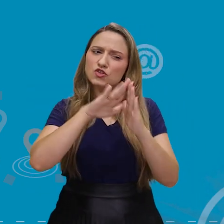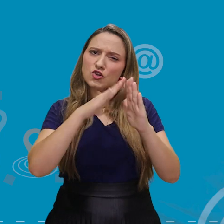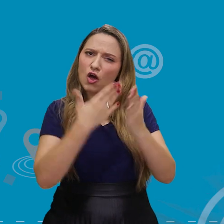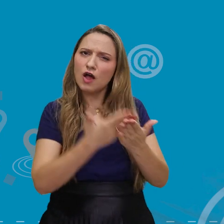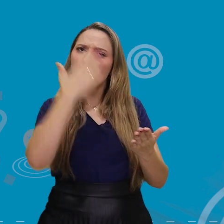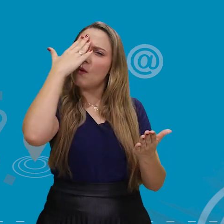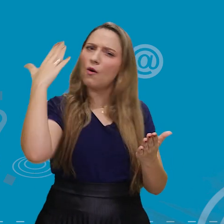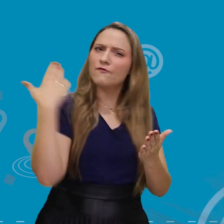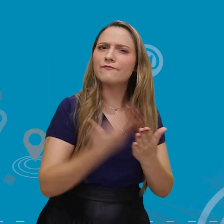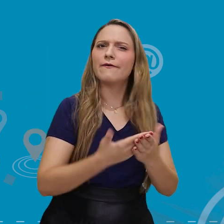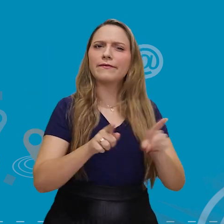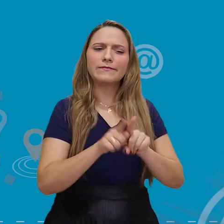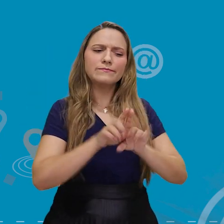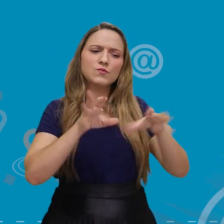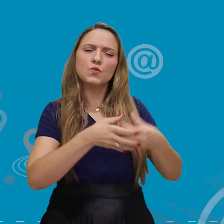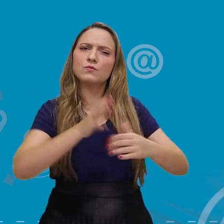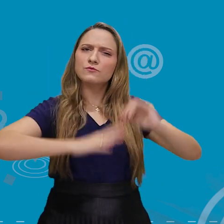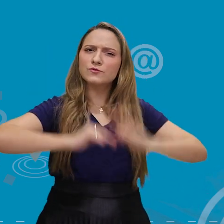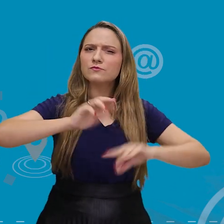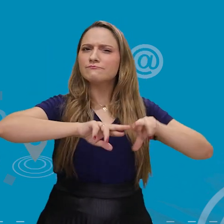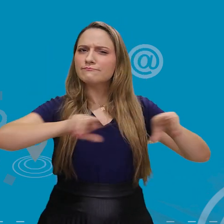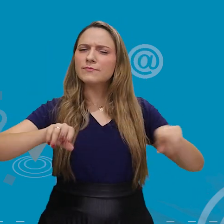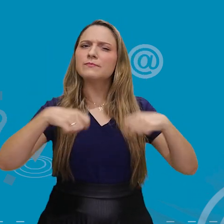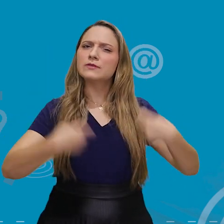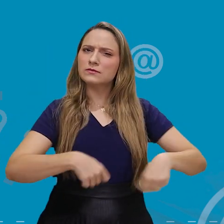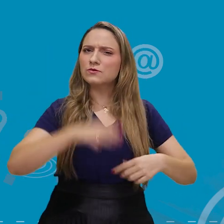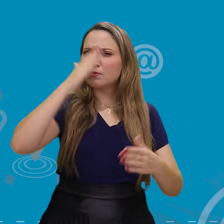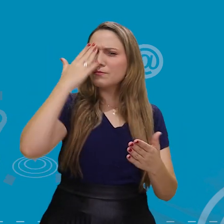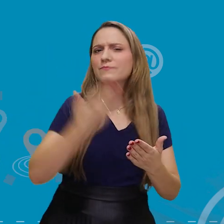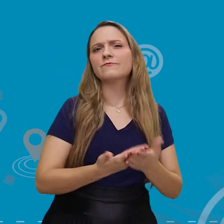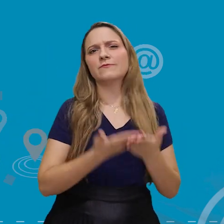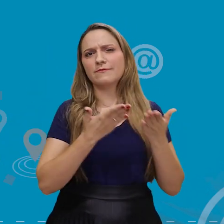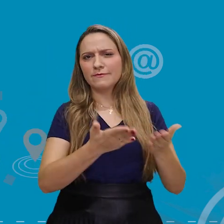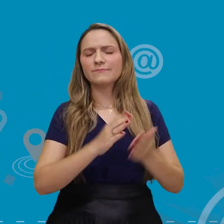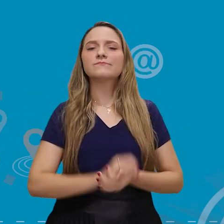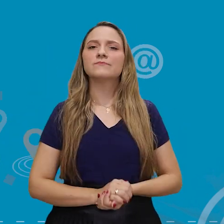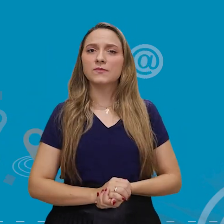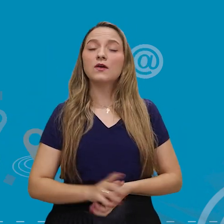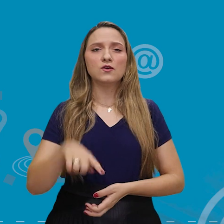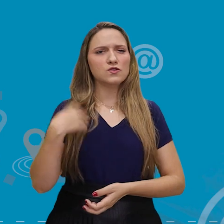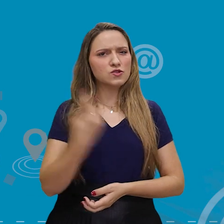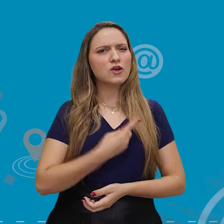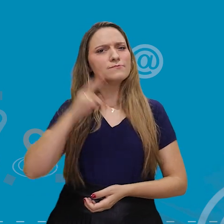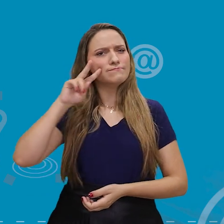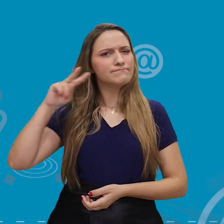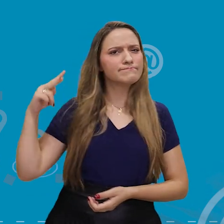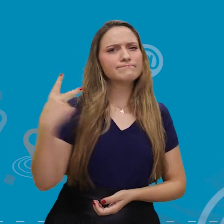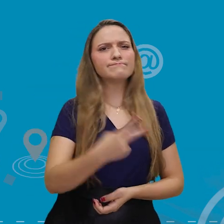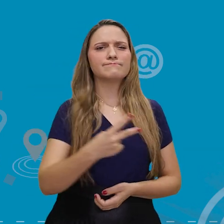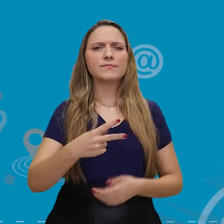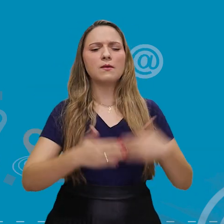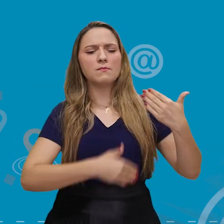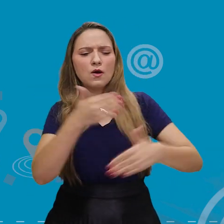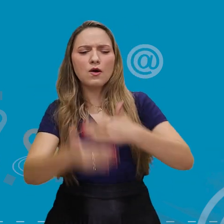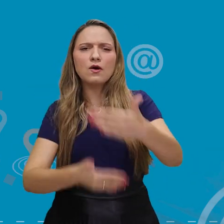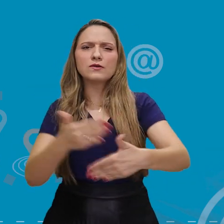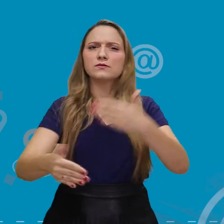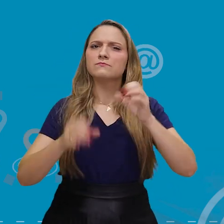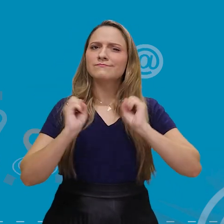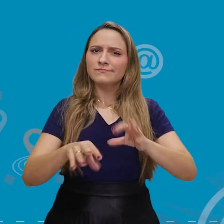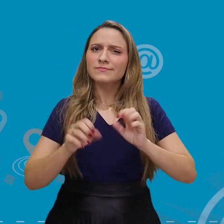e na equipe multidisciplinar da nossa rede municipal de ensino. Reconhecemos que todo o processo